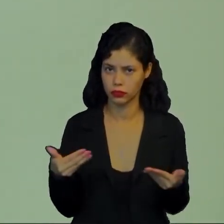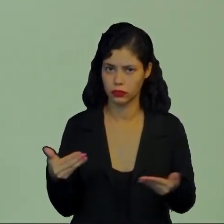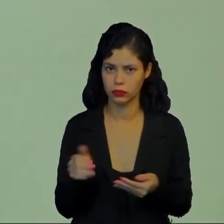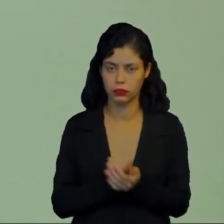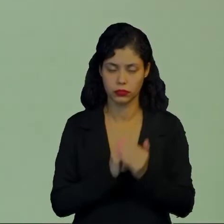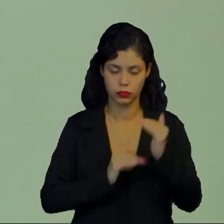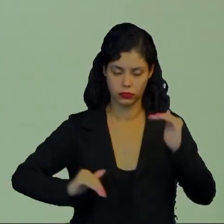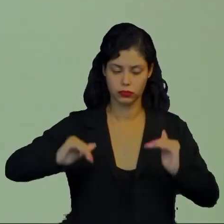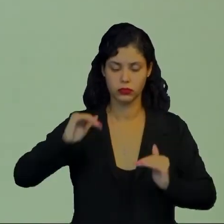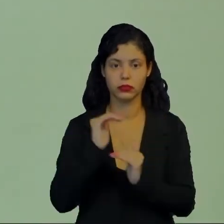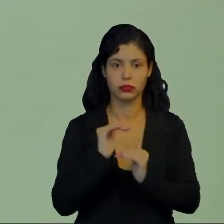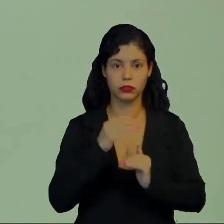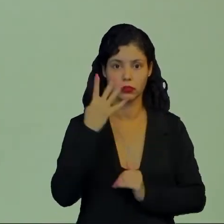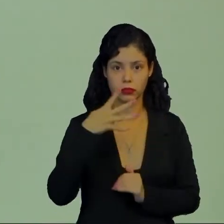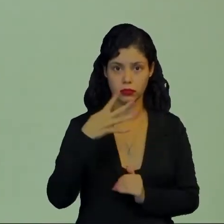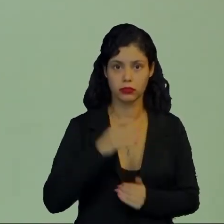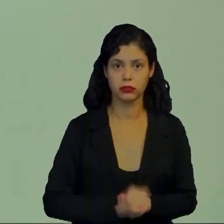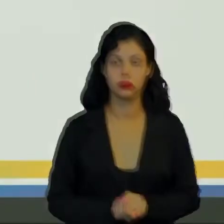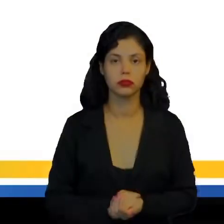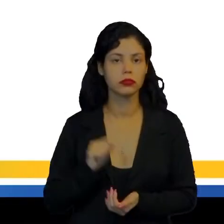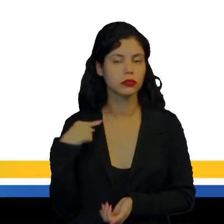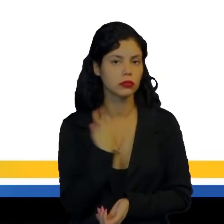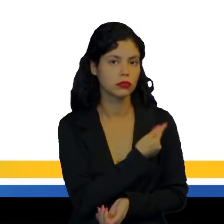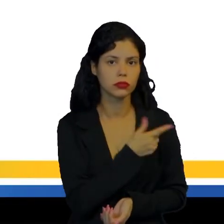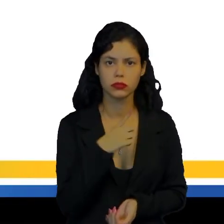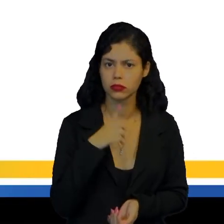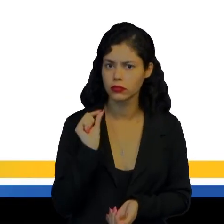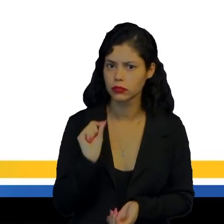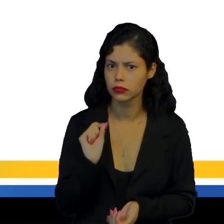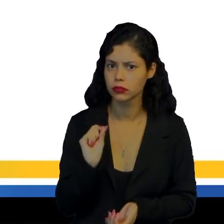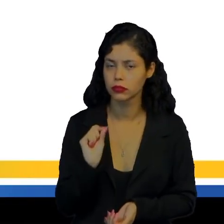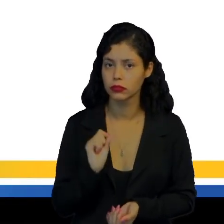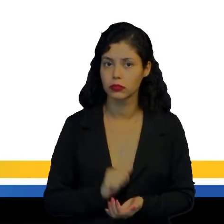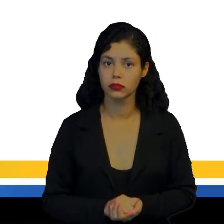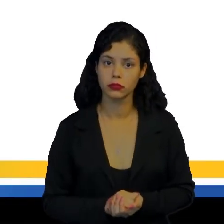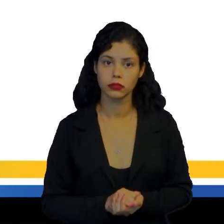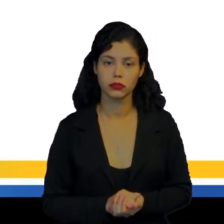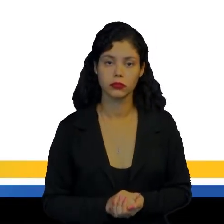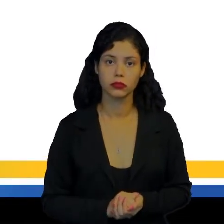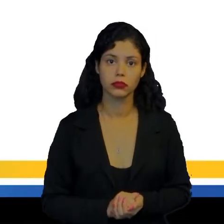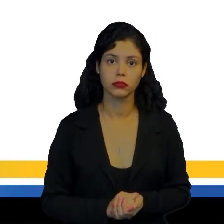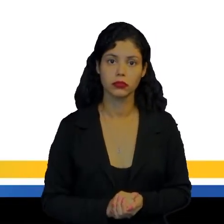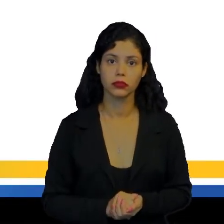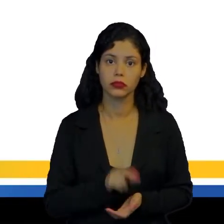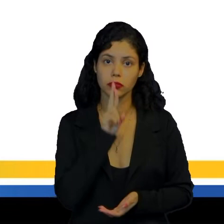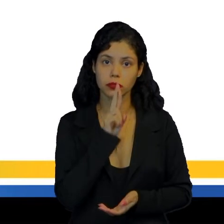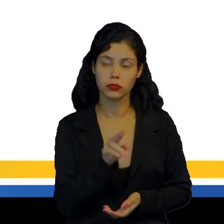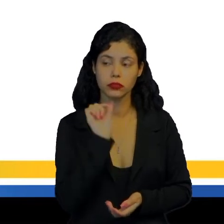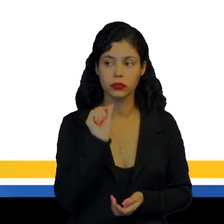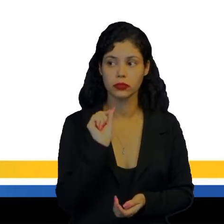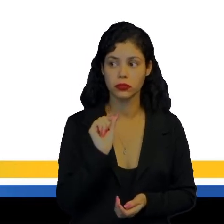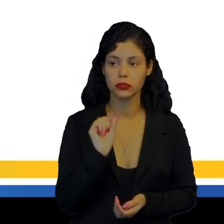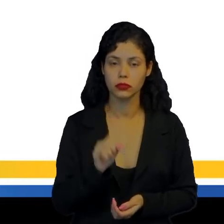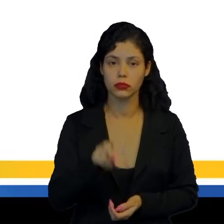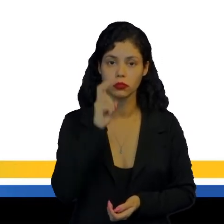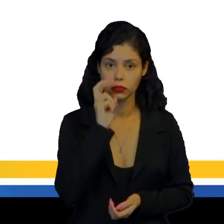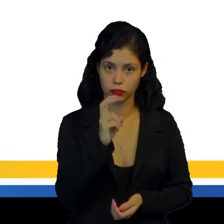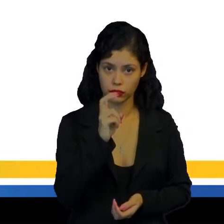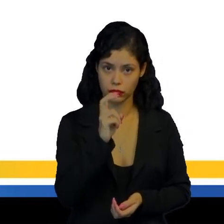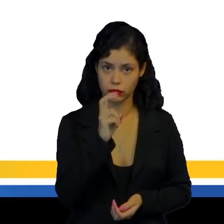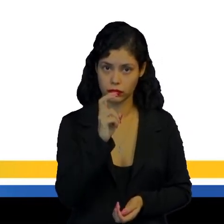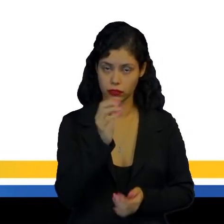é elevado a um expoente 4. Então, nós vamos ter. Então, a operação está dizendo que é